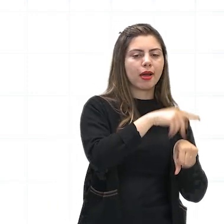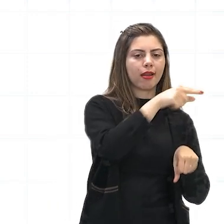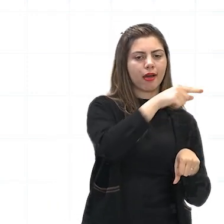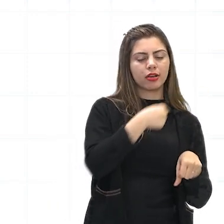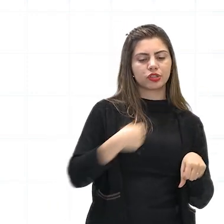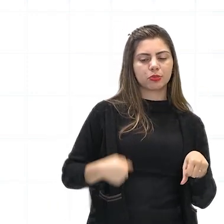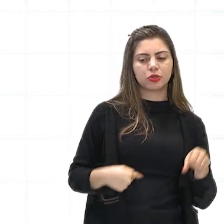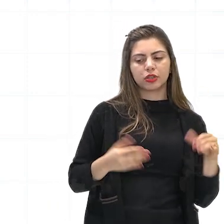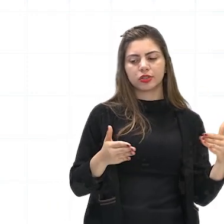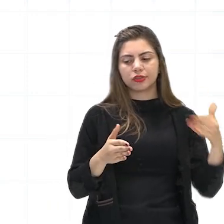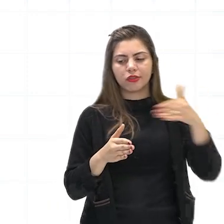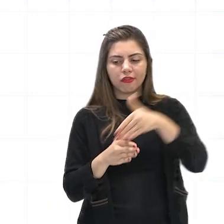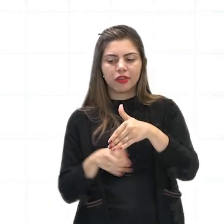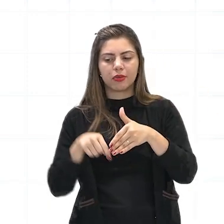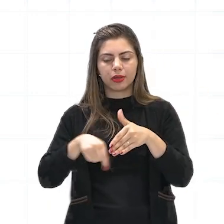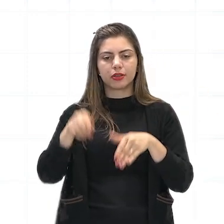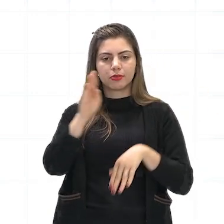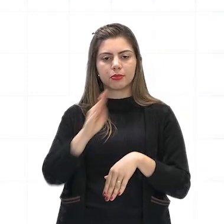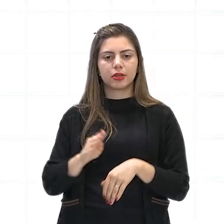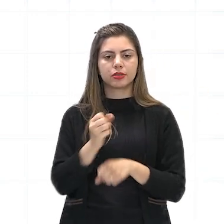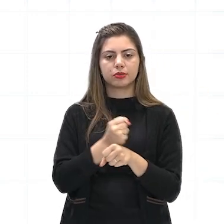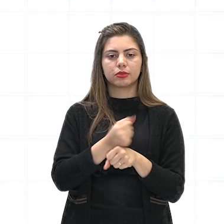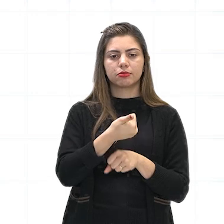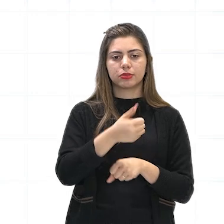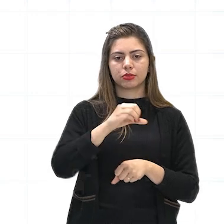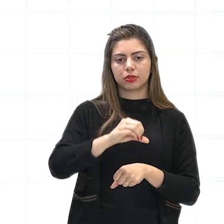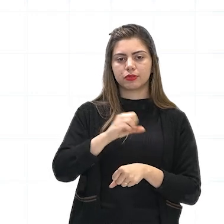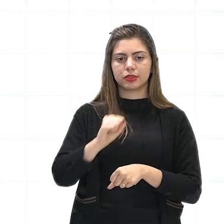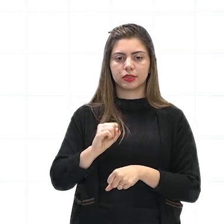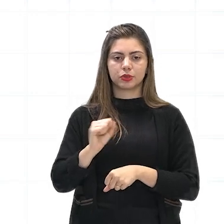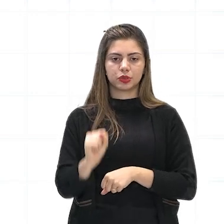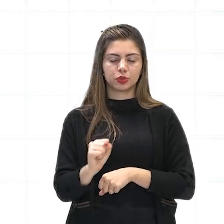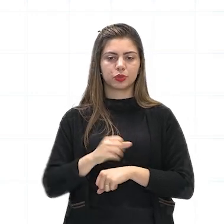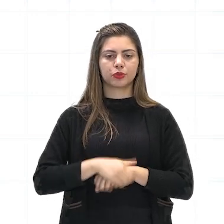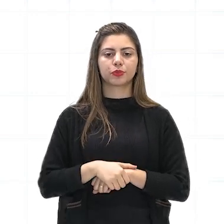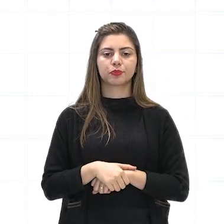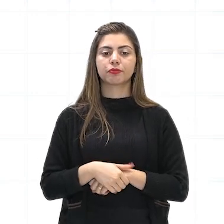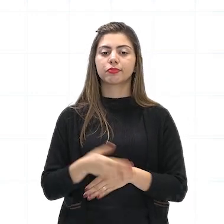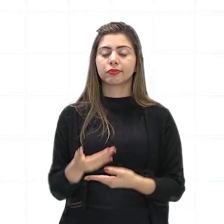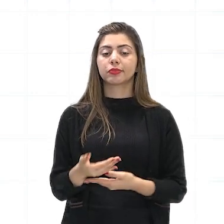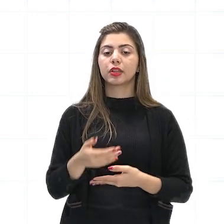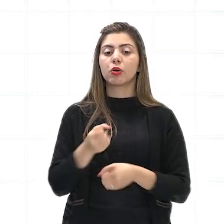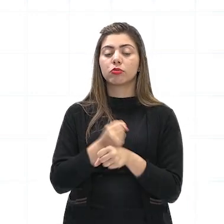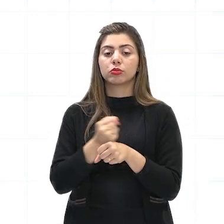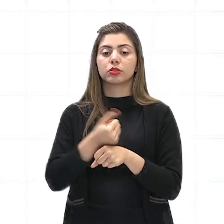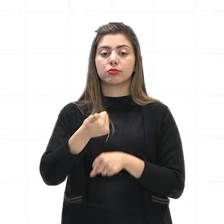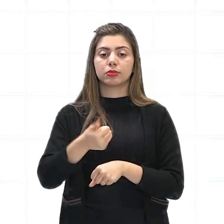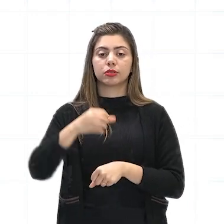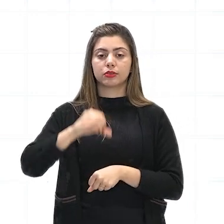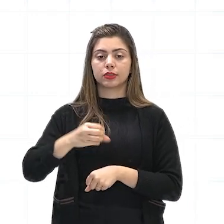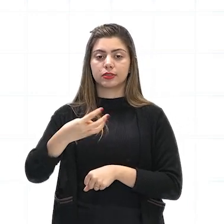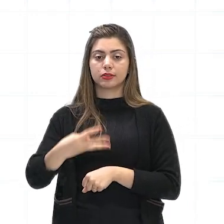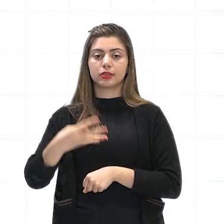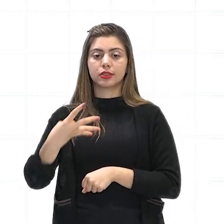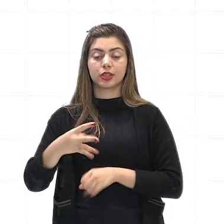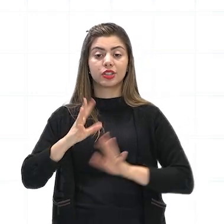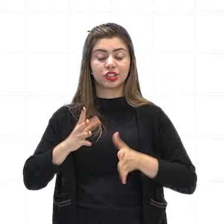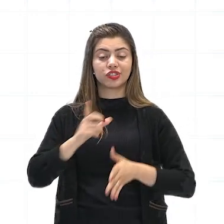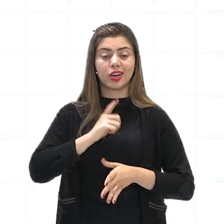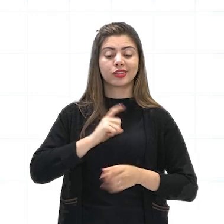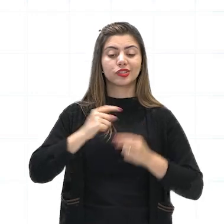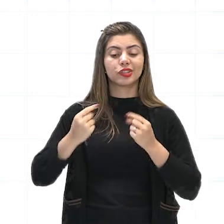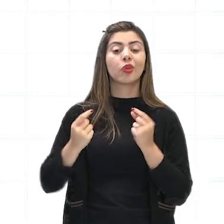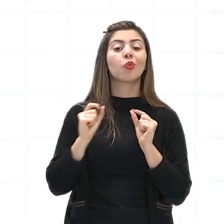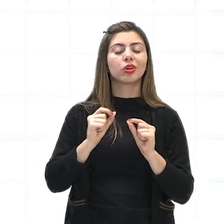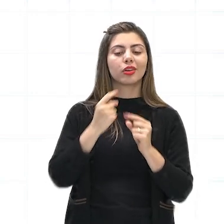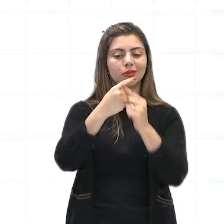lá em 1908, tá? E há registro de que em 1934 já havia